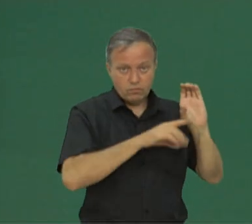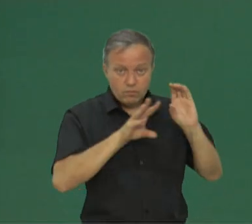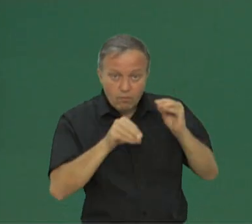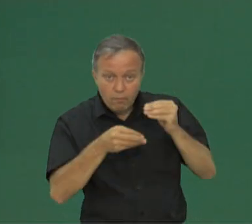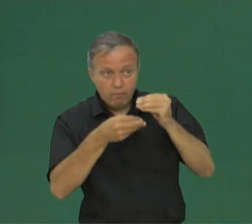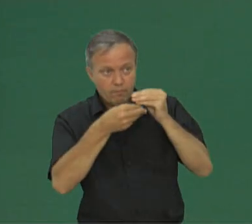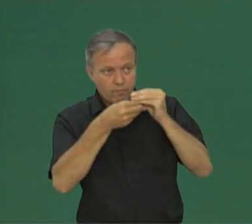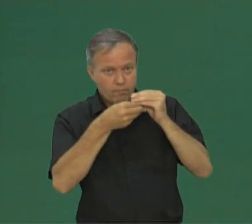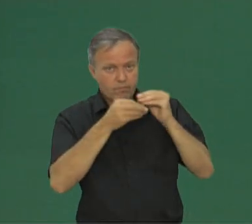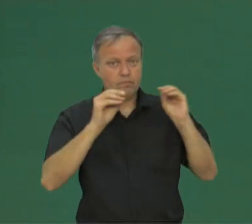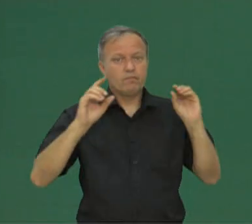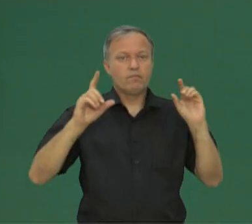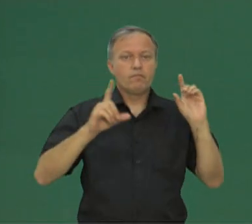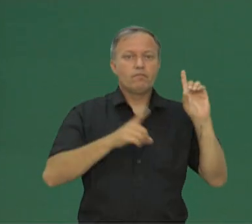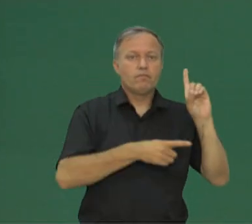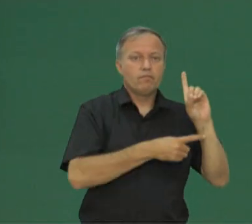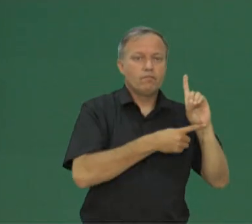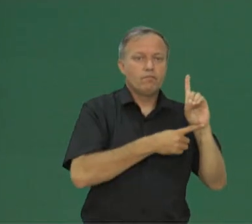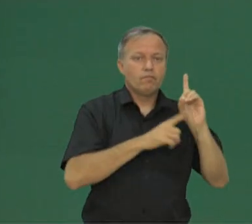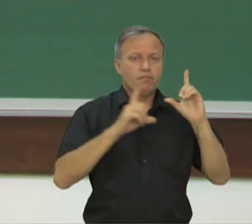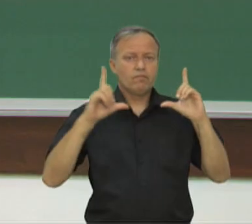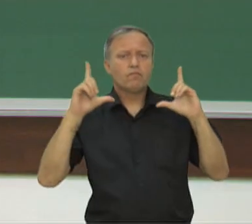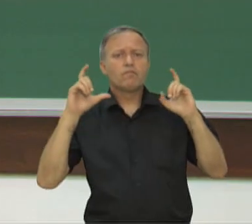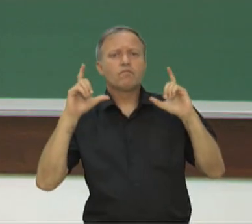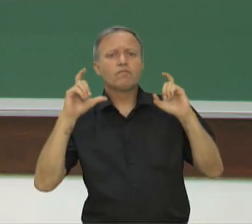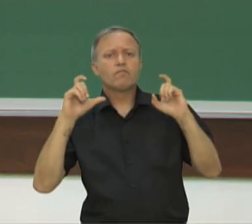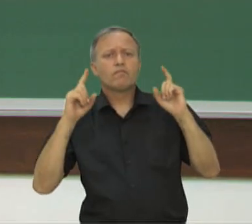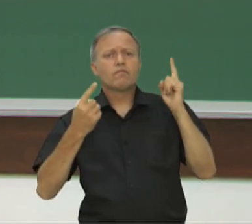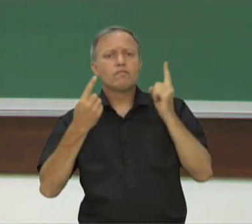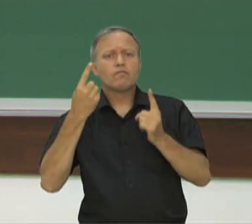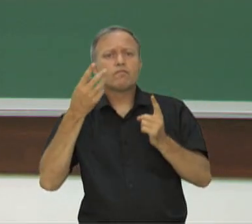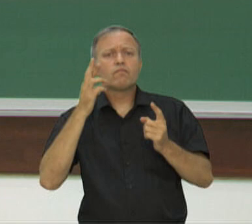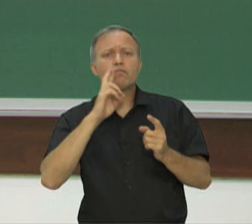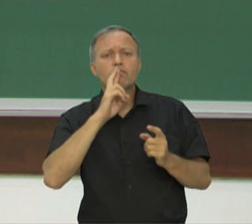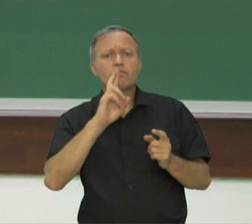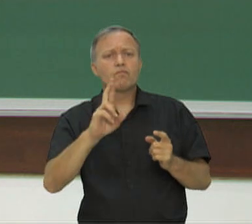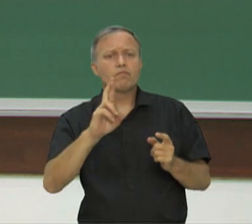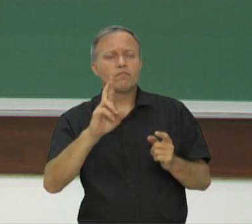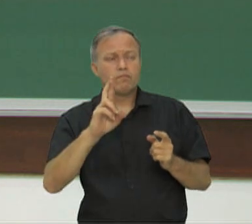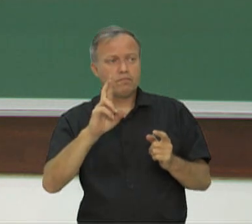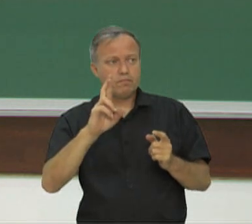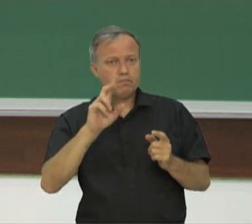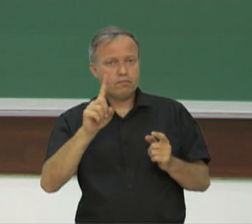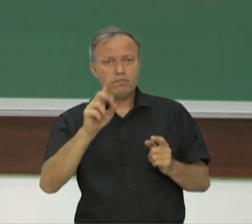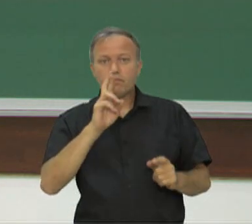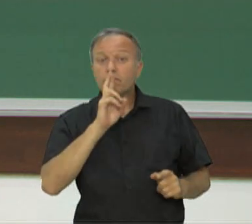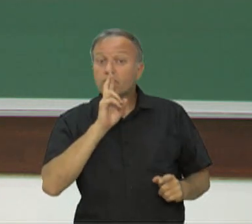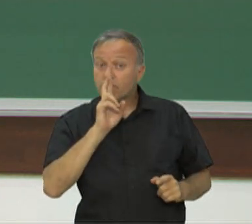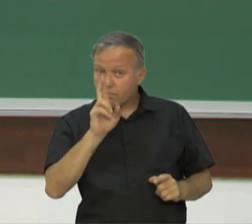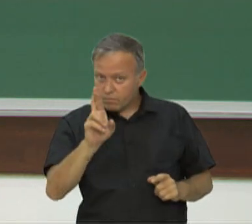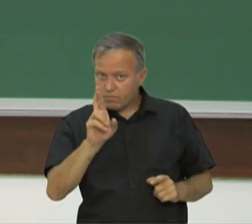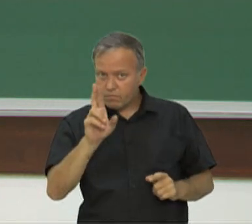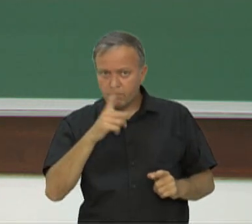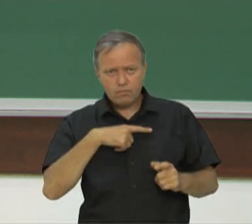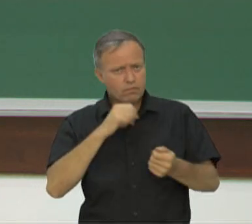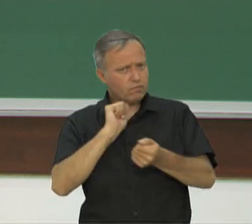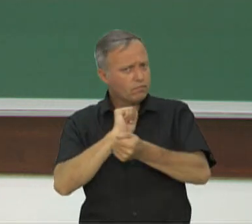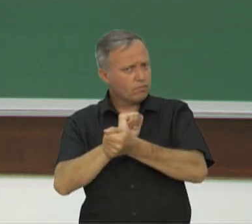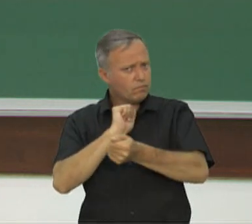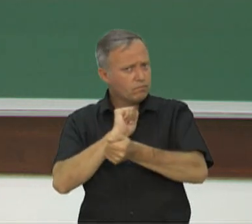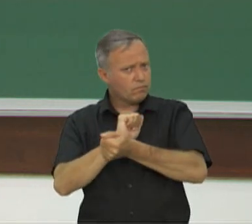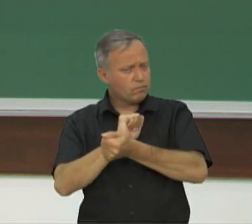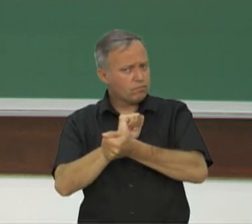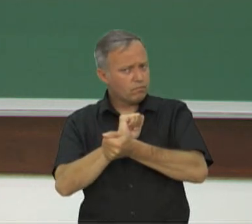D, fotografia. Qual dessas respostas é a correta? Então você responde, eu dou um tempinho para